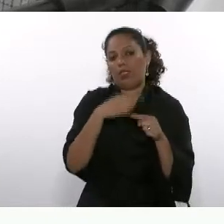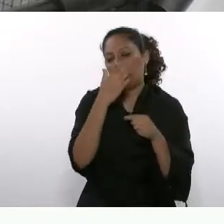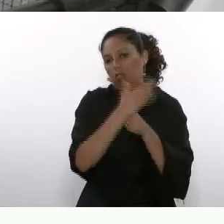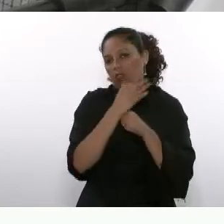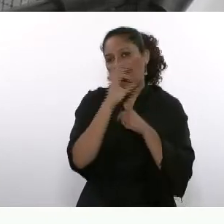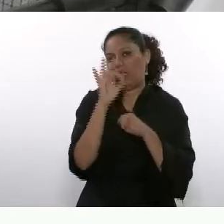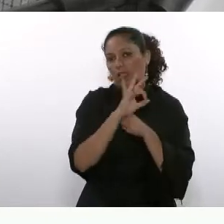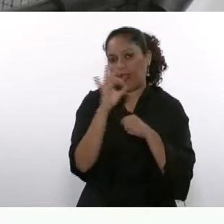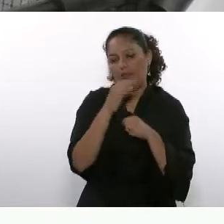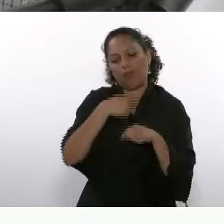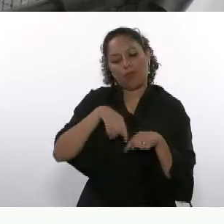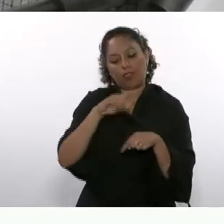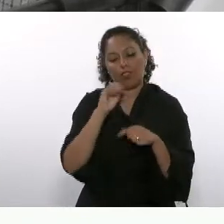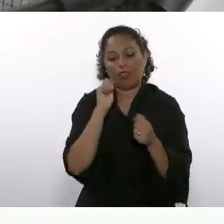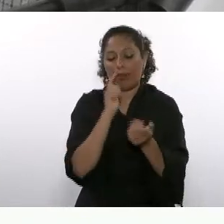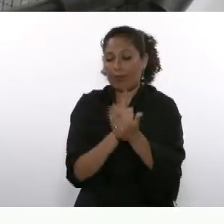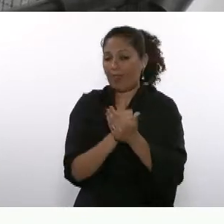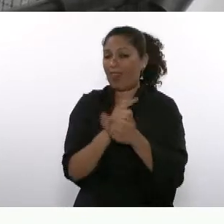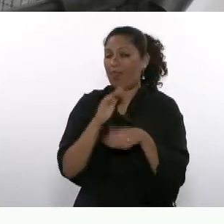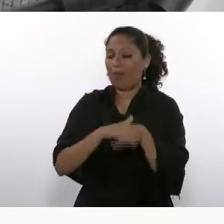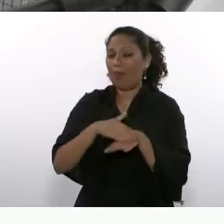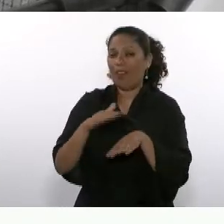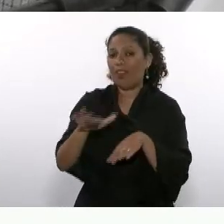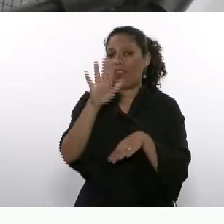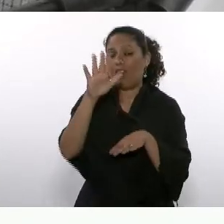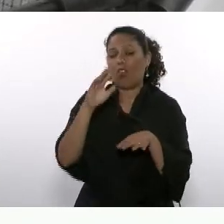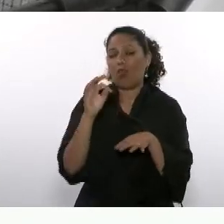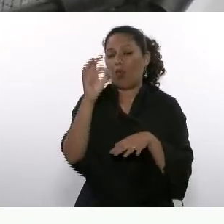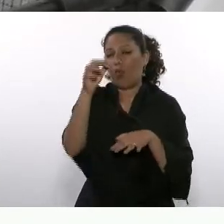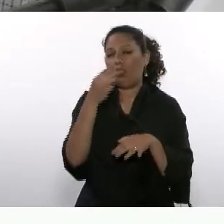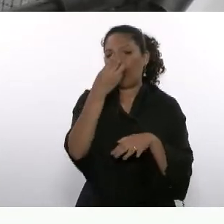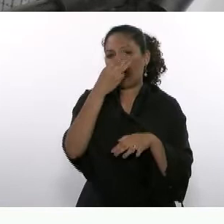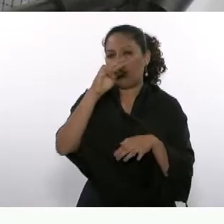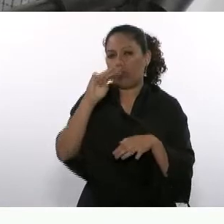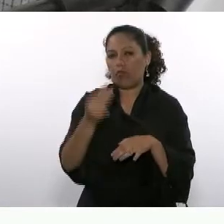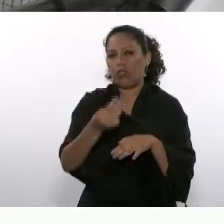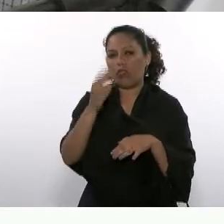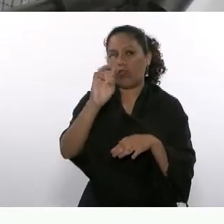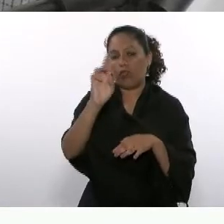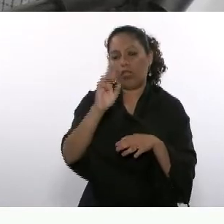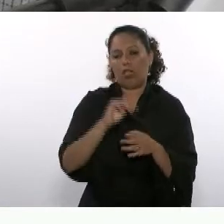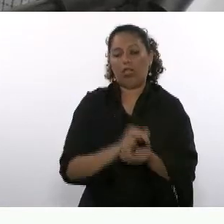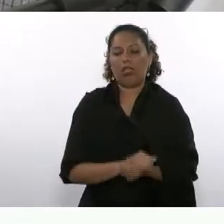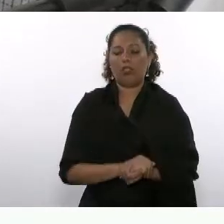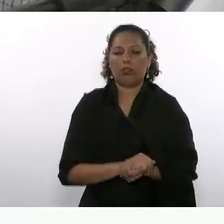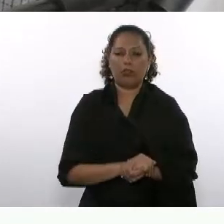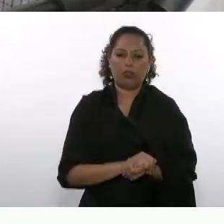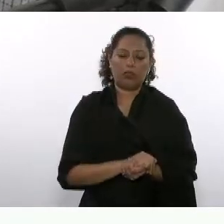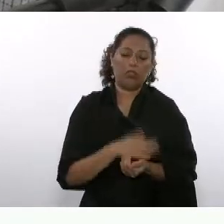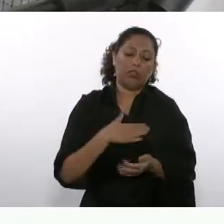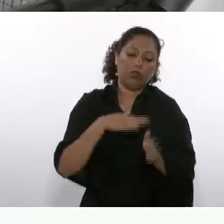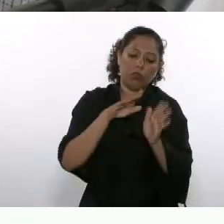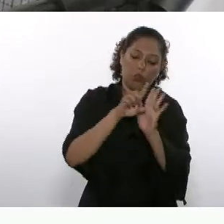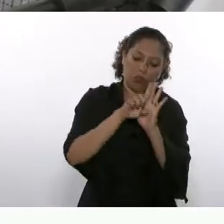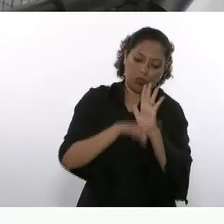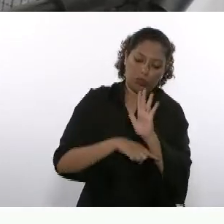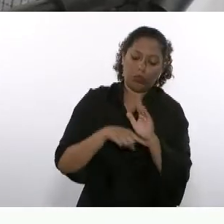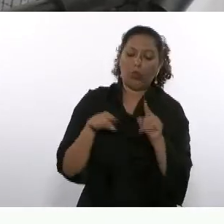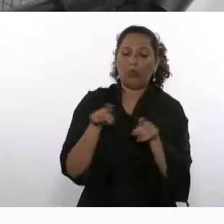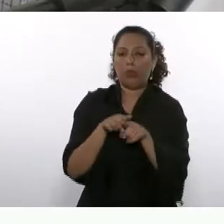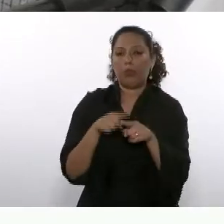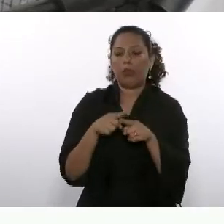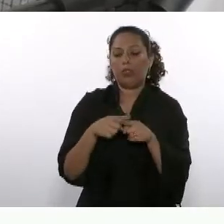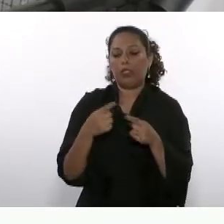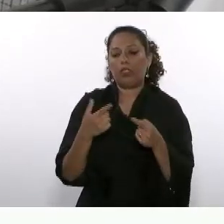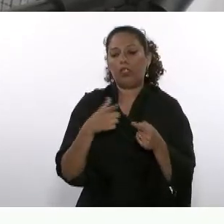gastar, considerando a mídia, quase R$3 milhões. O custo da Secretaria foi bastante baixo em função das parcerias,